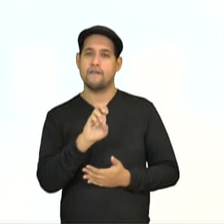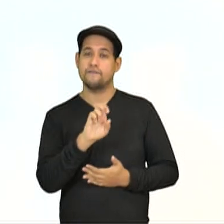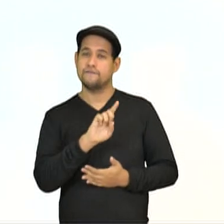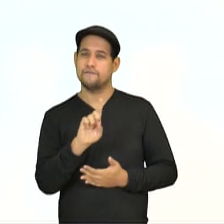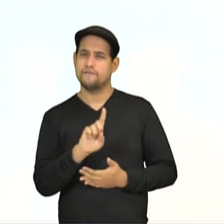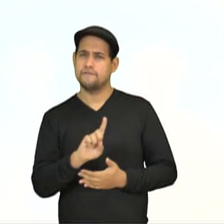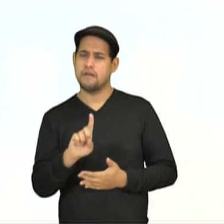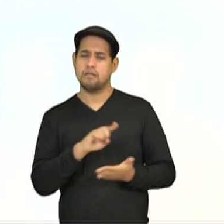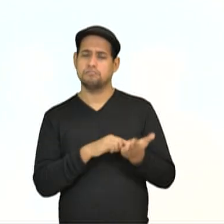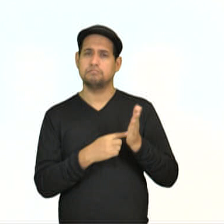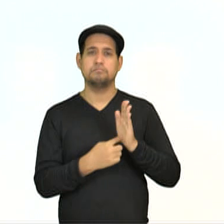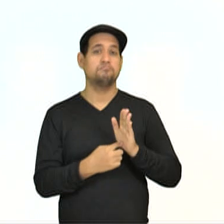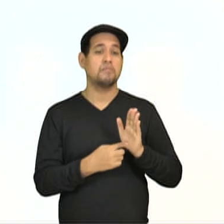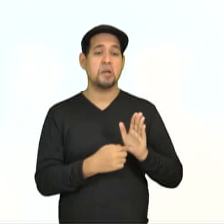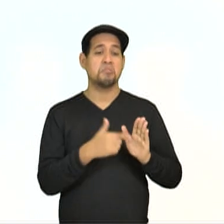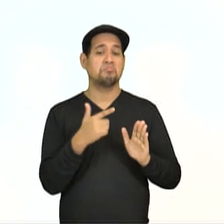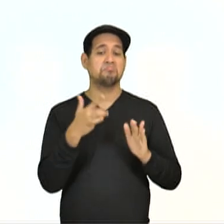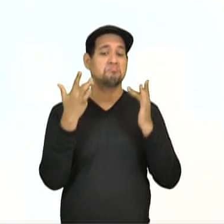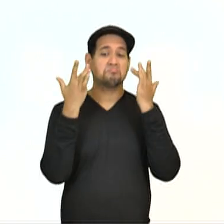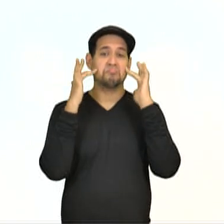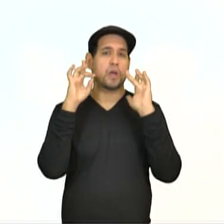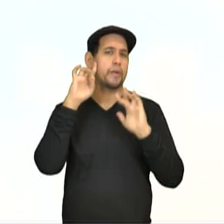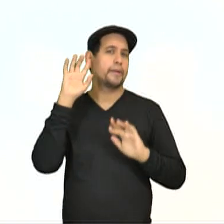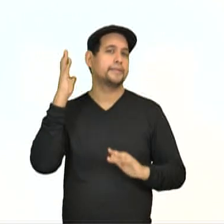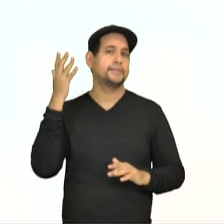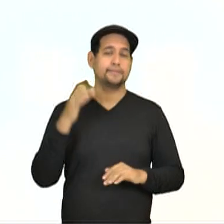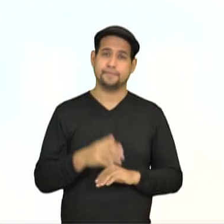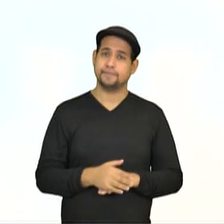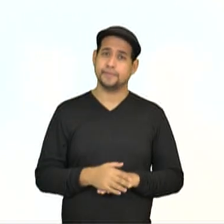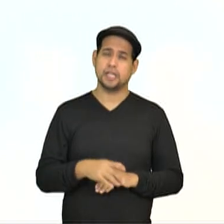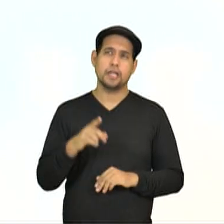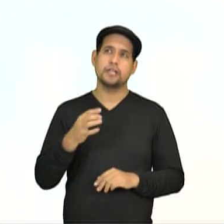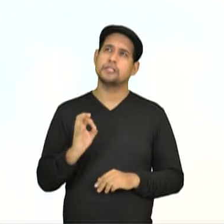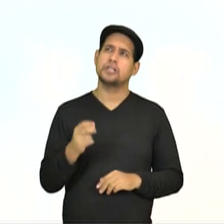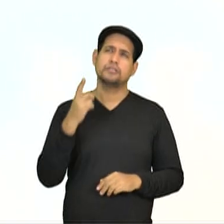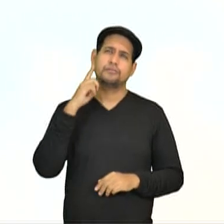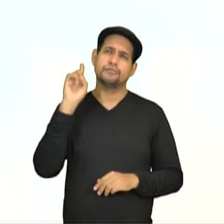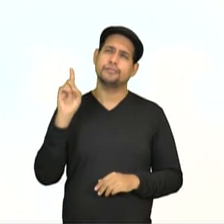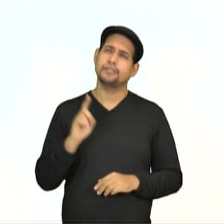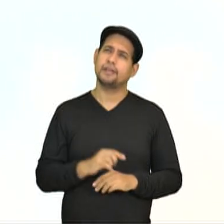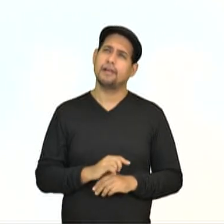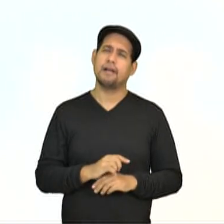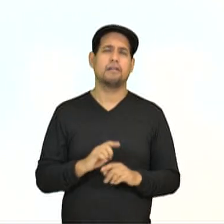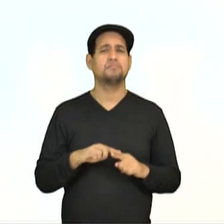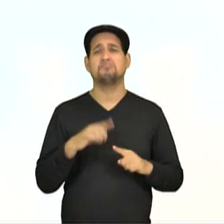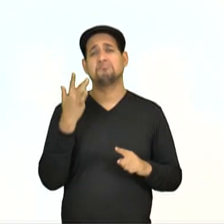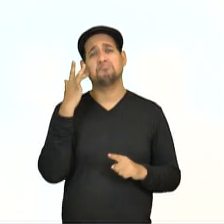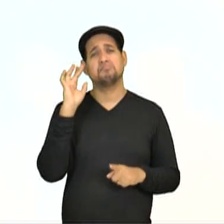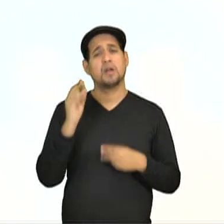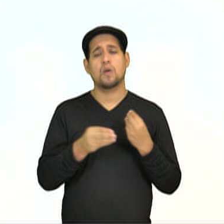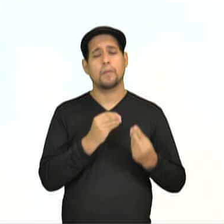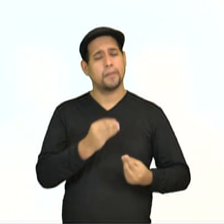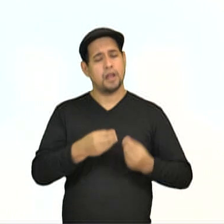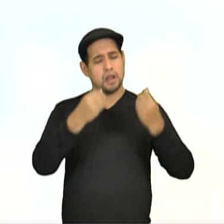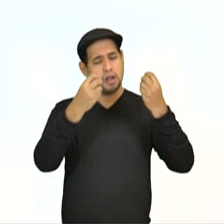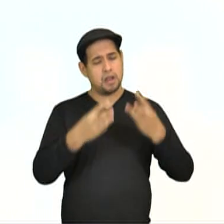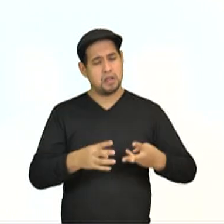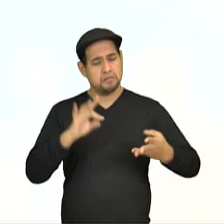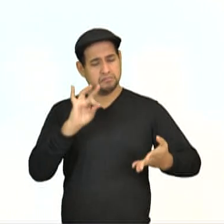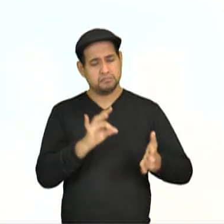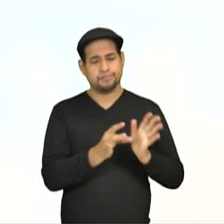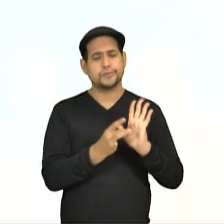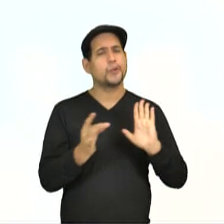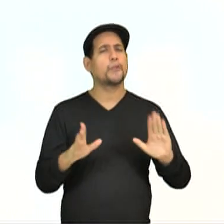da narrativa indeterminado, né? Então, certo dia, era uma vez, eu não tenho como determinar com